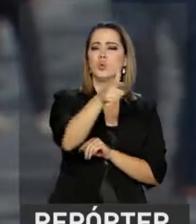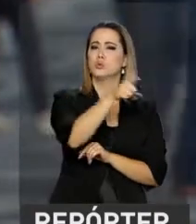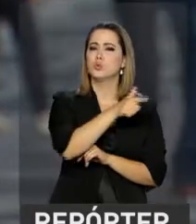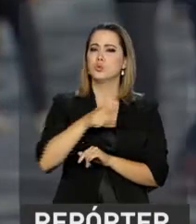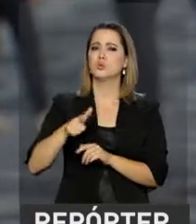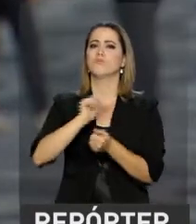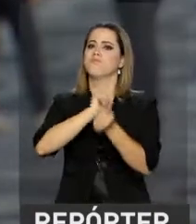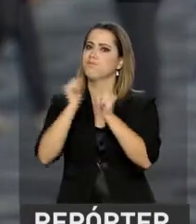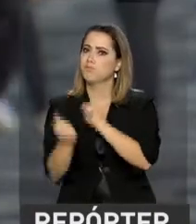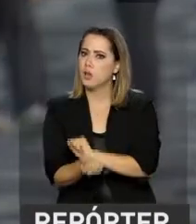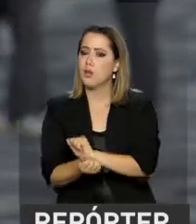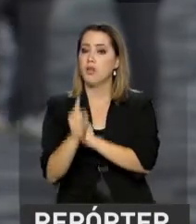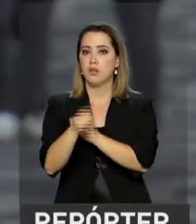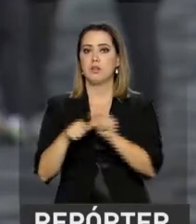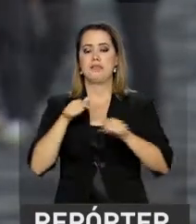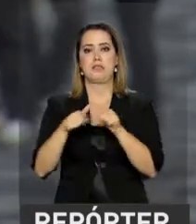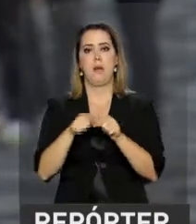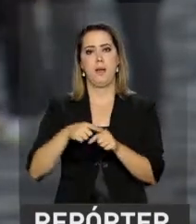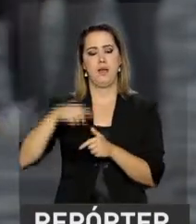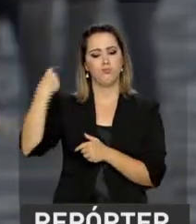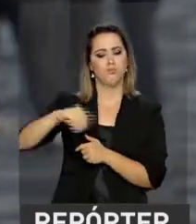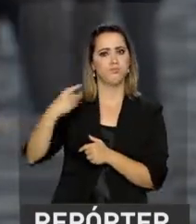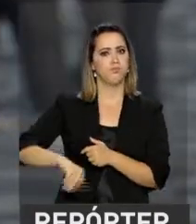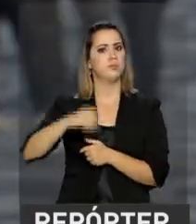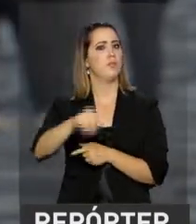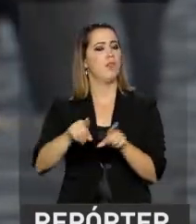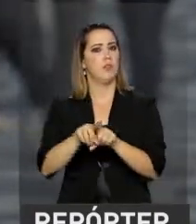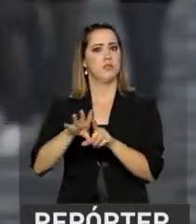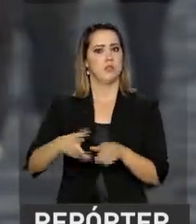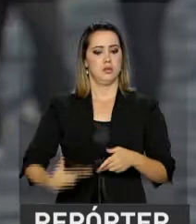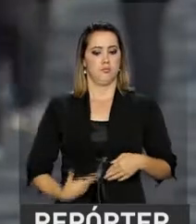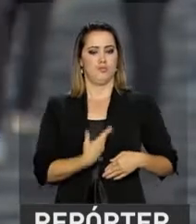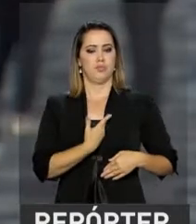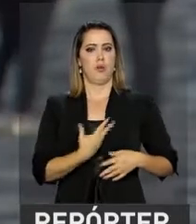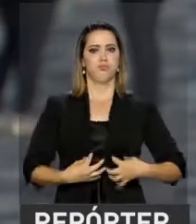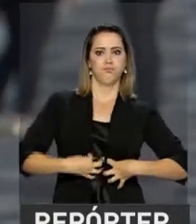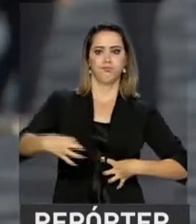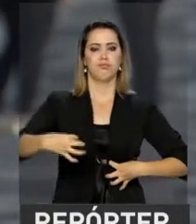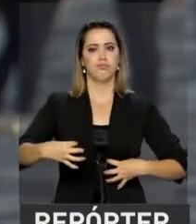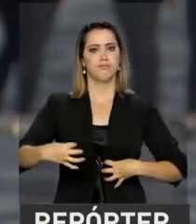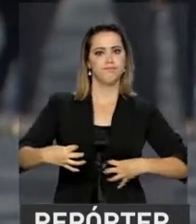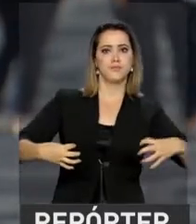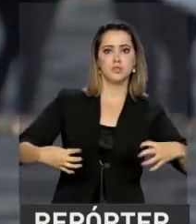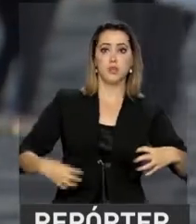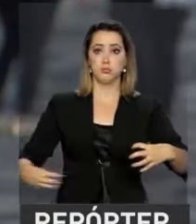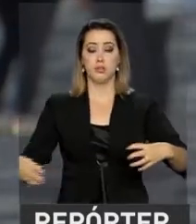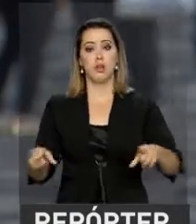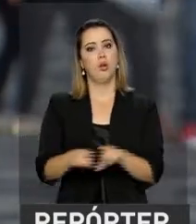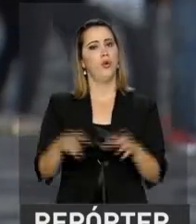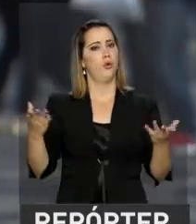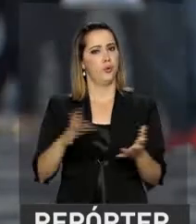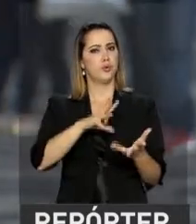formas de exploração estão ligadas ao trabalho forçado e à remoção de órgãos. A estimativa é que existam hoje no